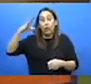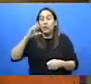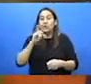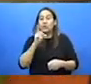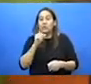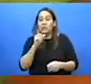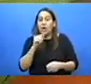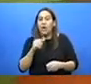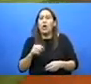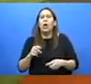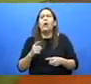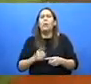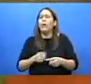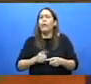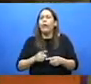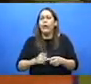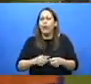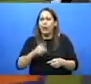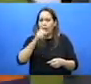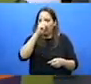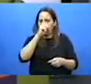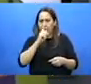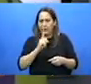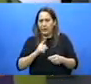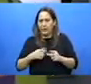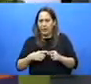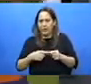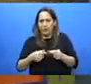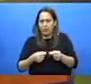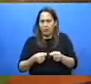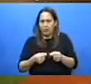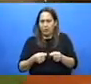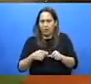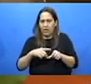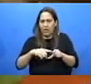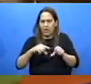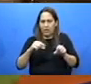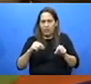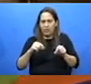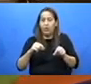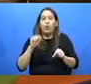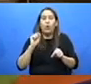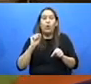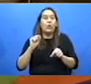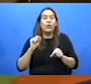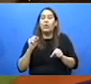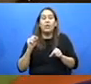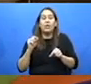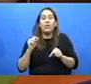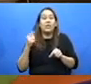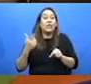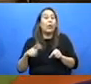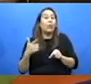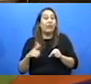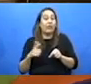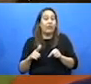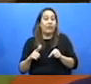que será que ela ficou amarela? Quando a gente cobriu com um papel, o que ficou impedido de passar?